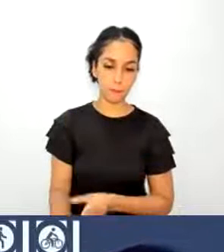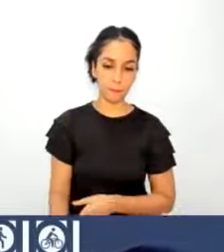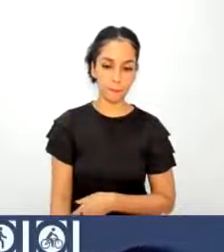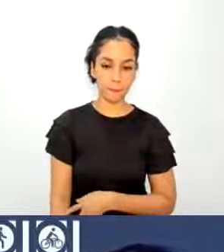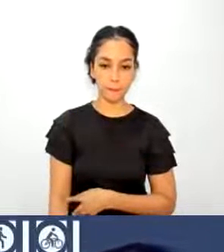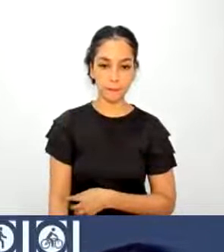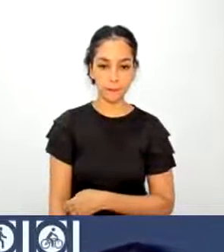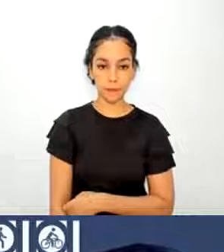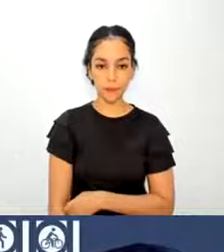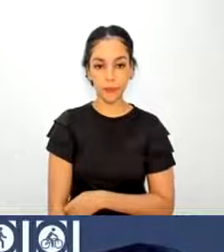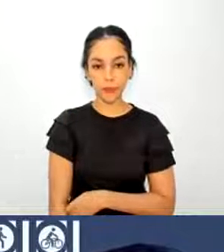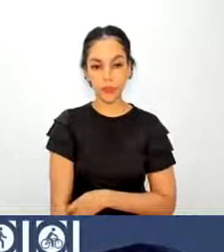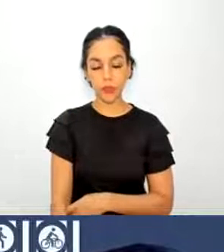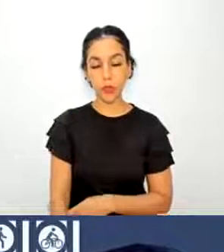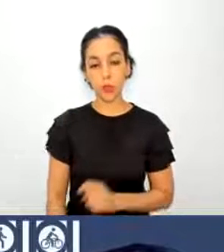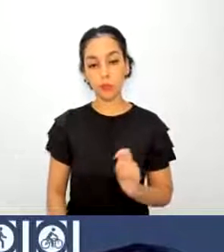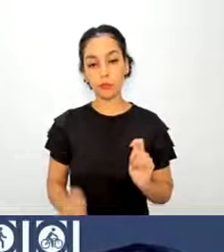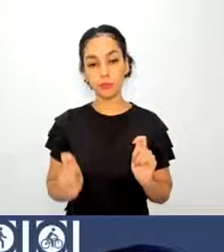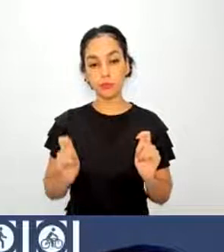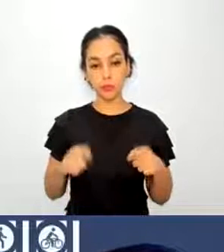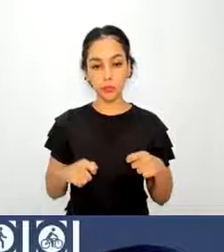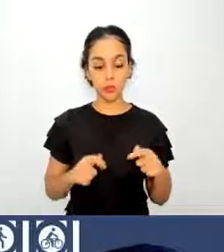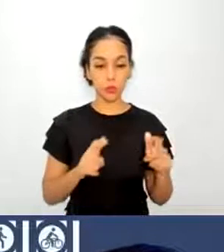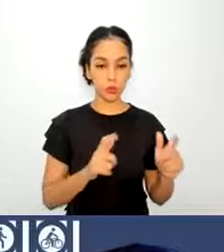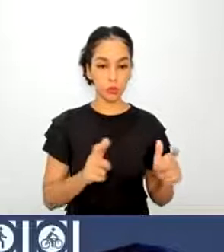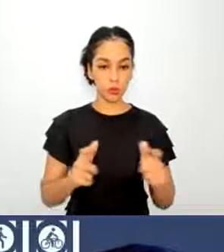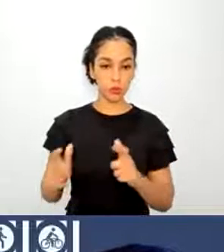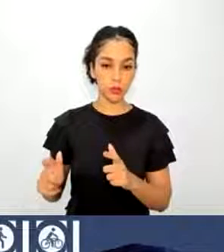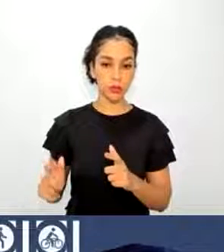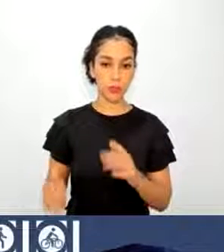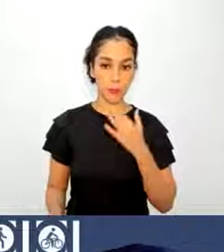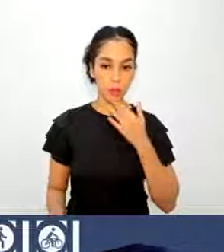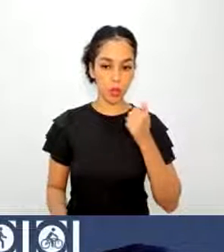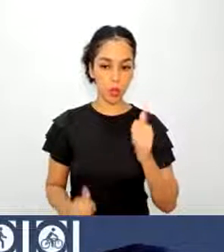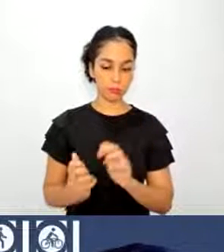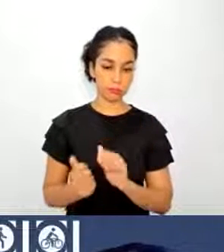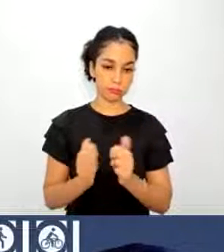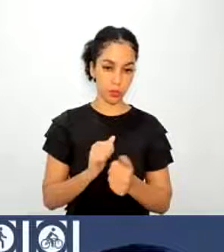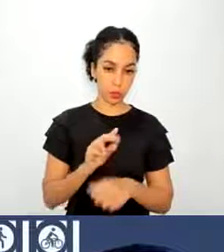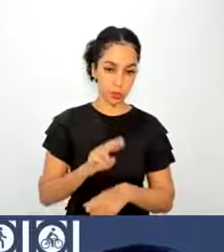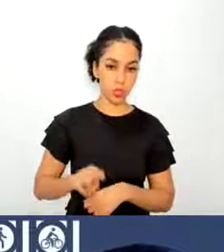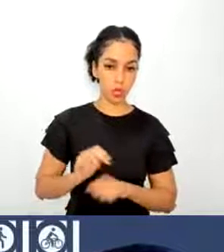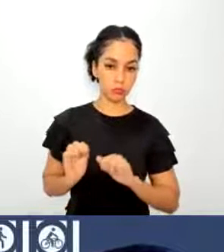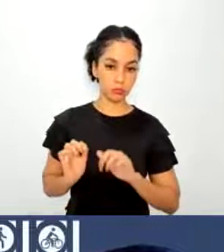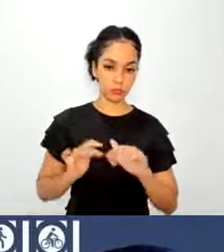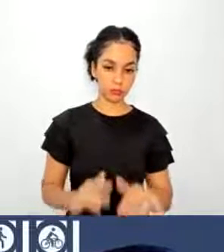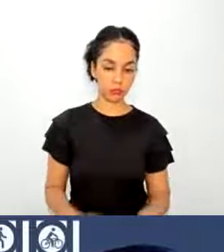para, enfim, para a possibilidade desses lugares serem melhor apropriados, né? Não como uma Não, solução perfeito.